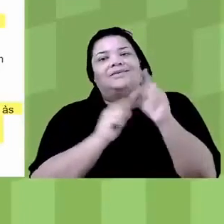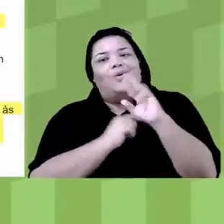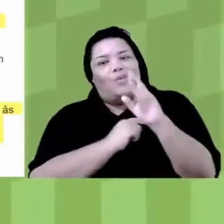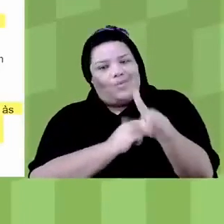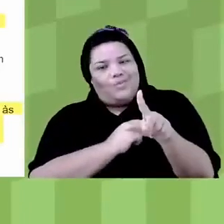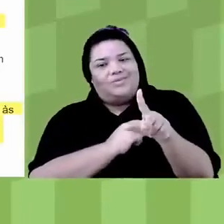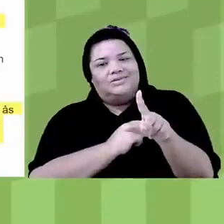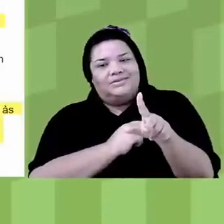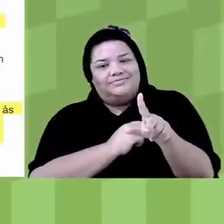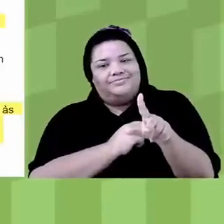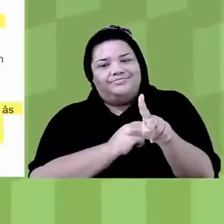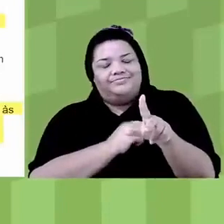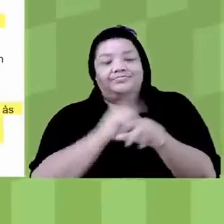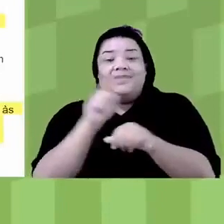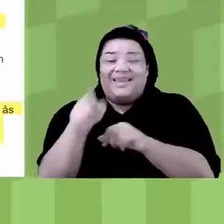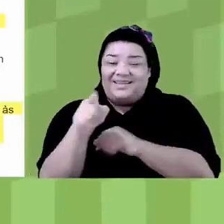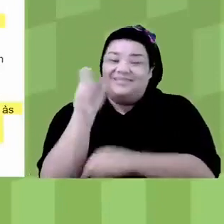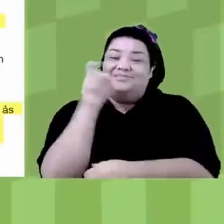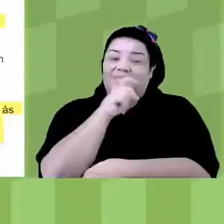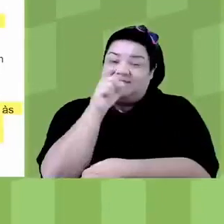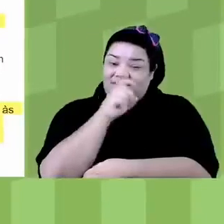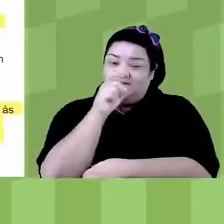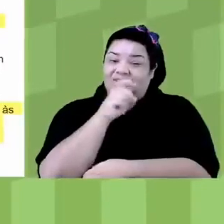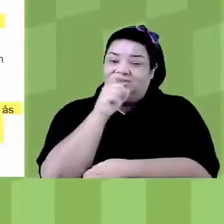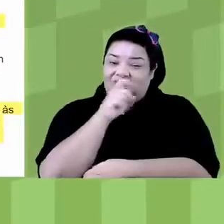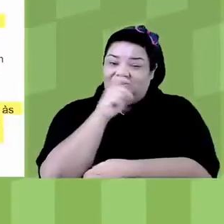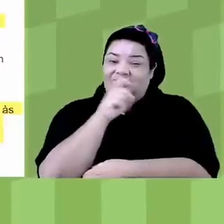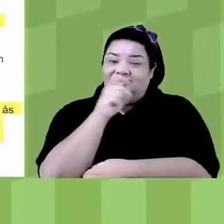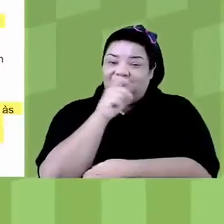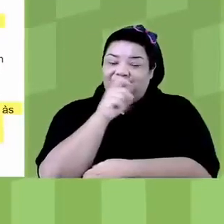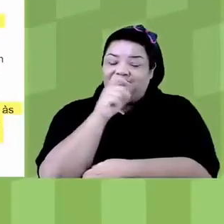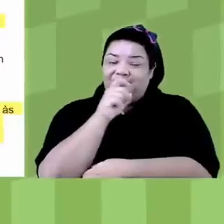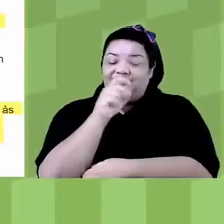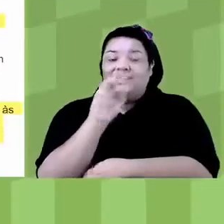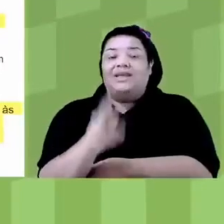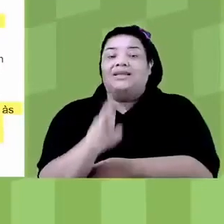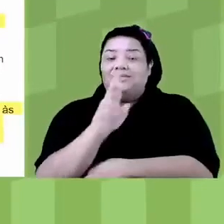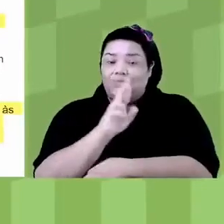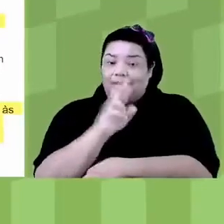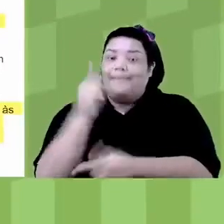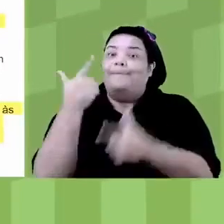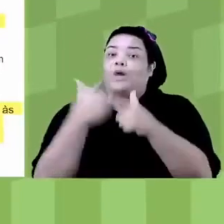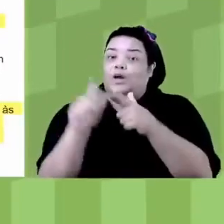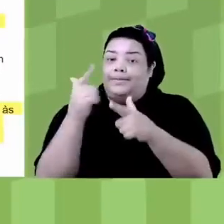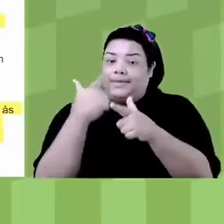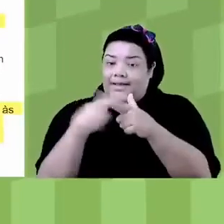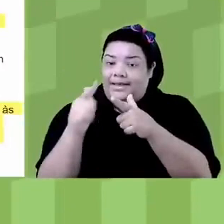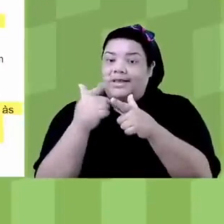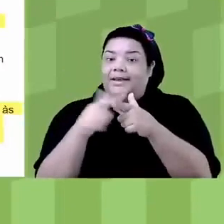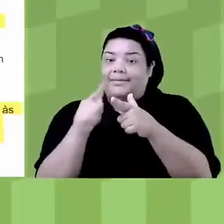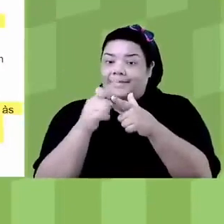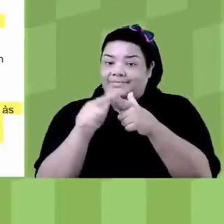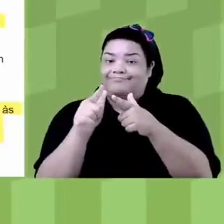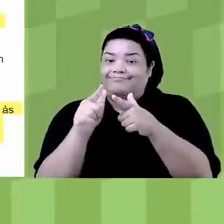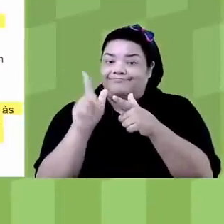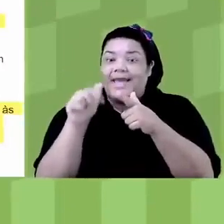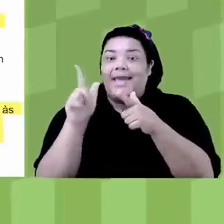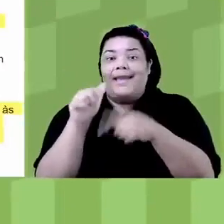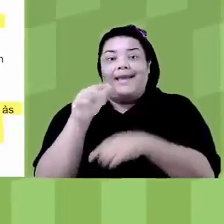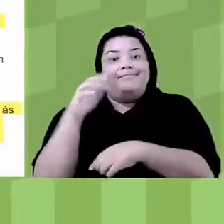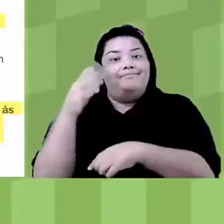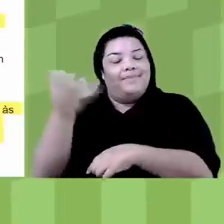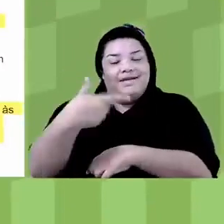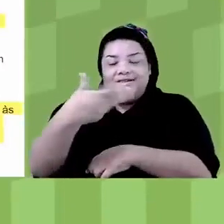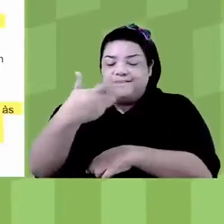simplificando. Eles estão mentindo. E os resultados serão catastróficos. Esta é uma emergência